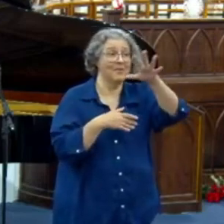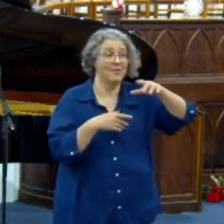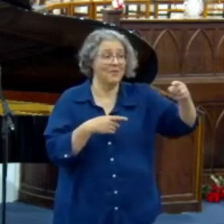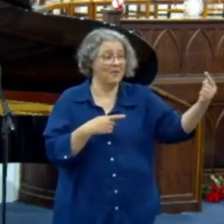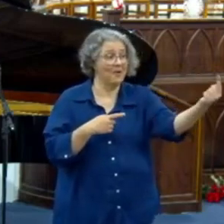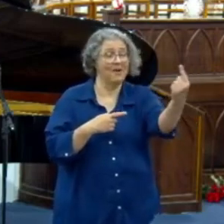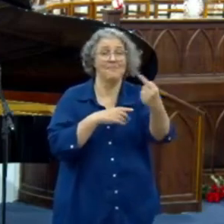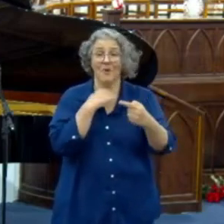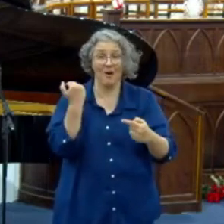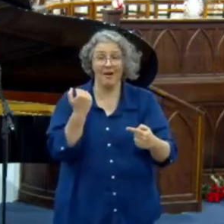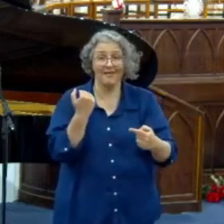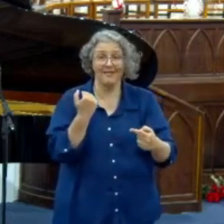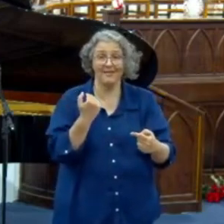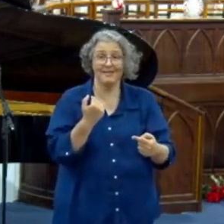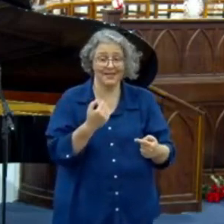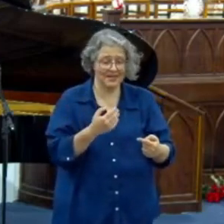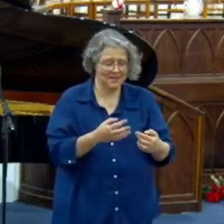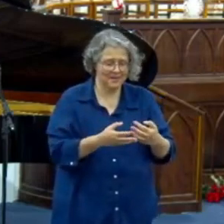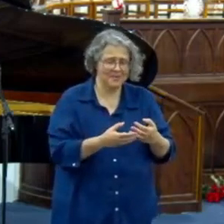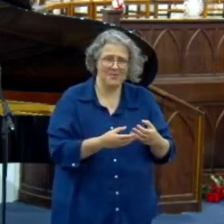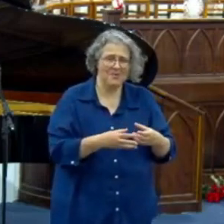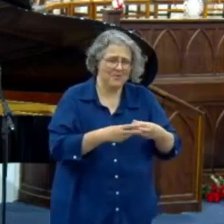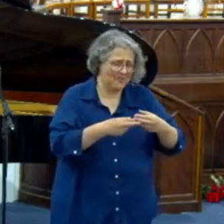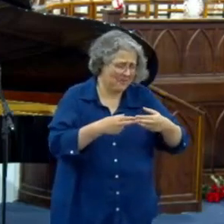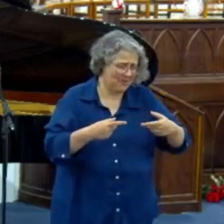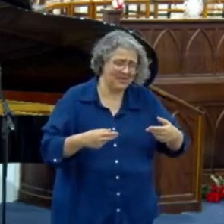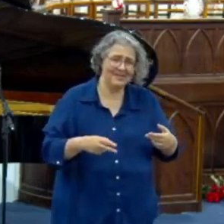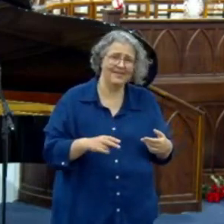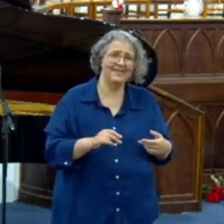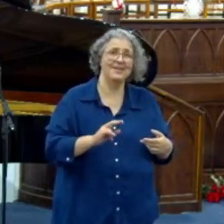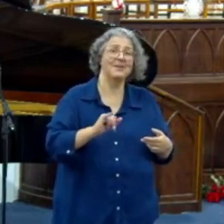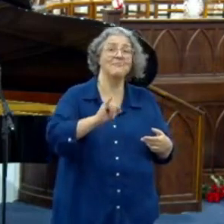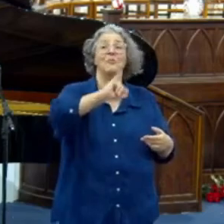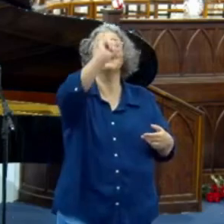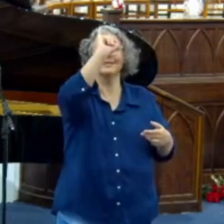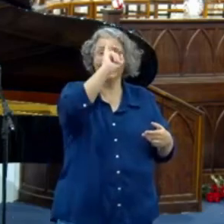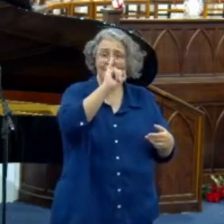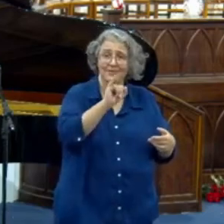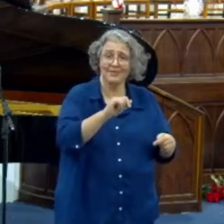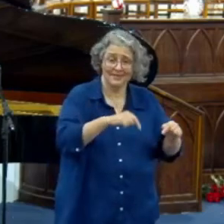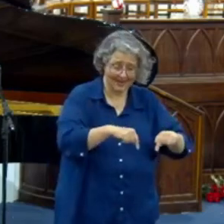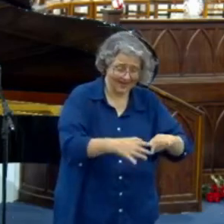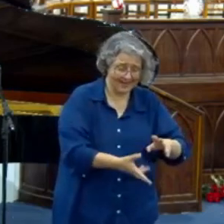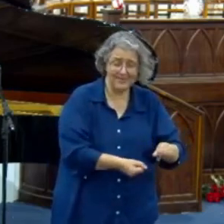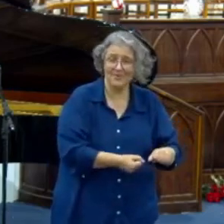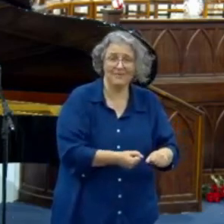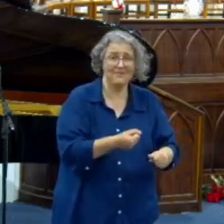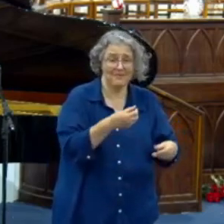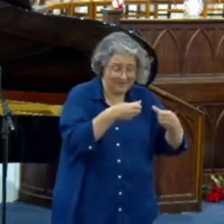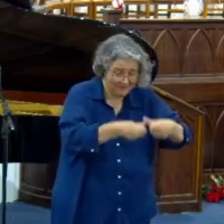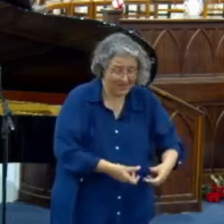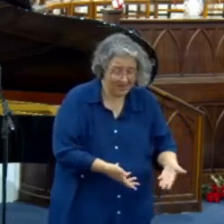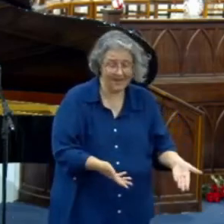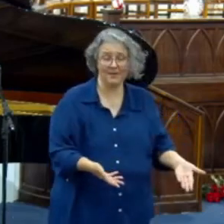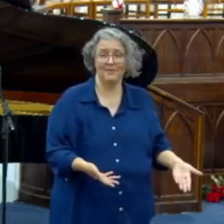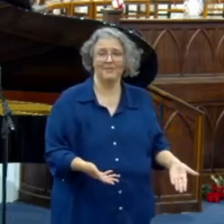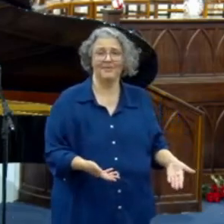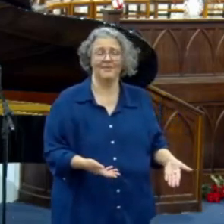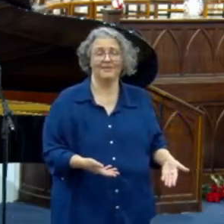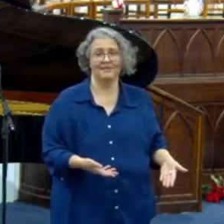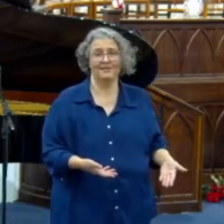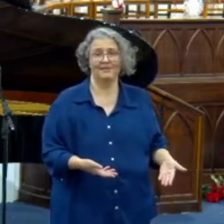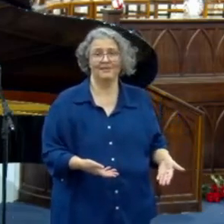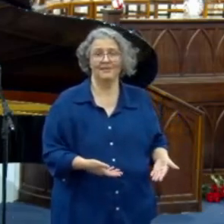meus irmãos: as boas obras para as quais fomos feitos, não para a salvação, mas porque fomos salvos